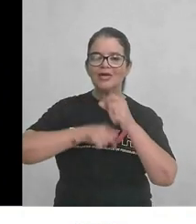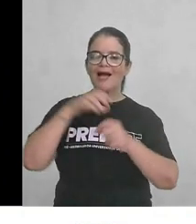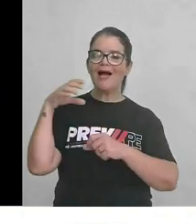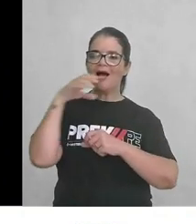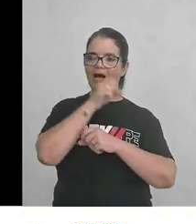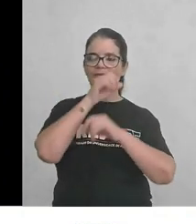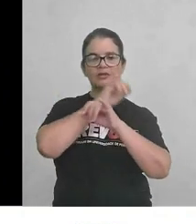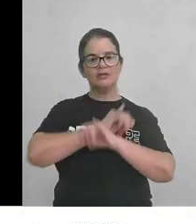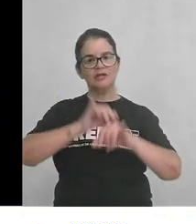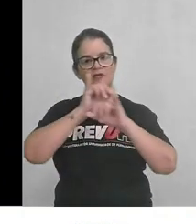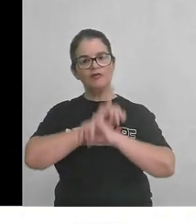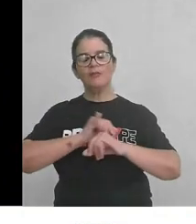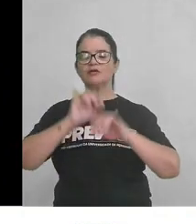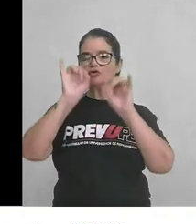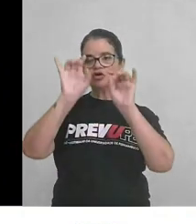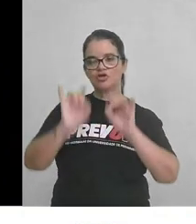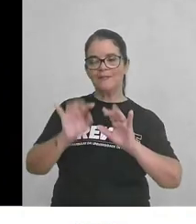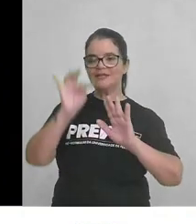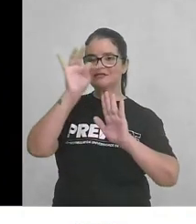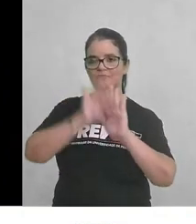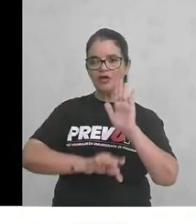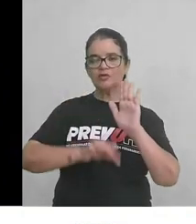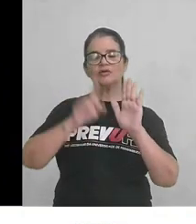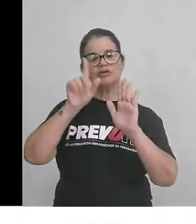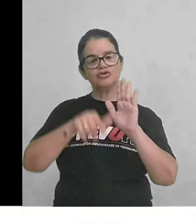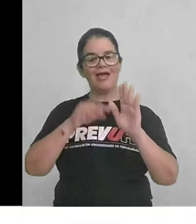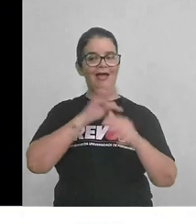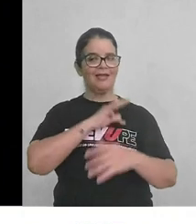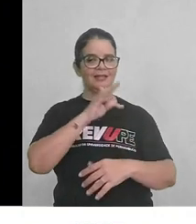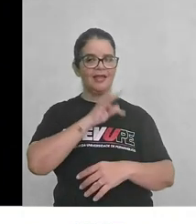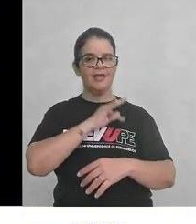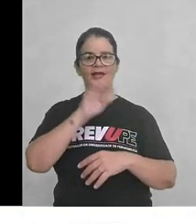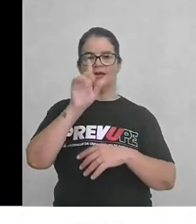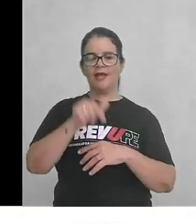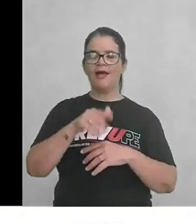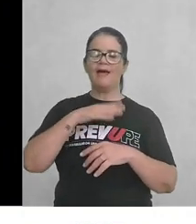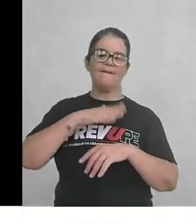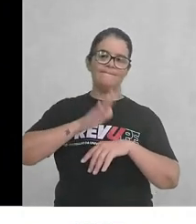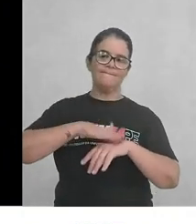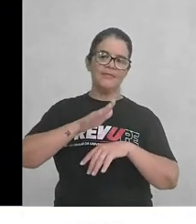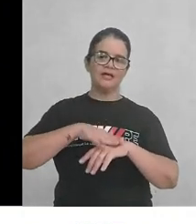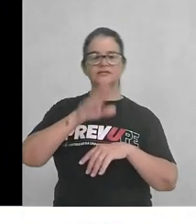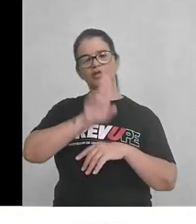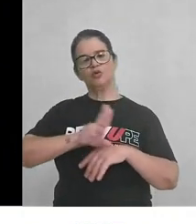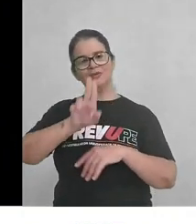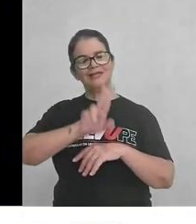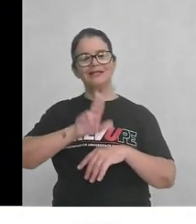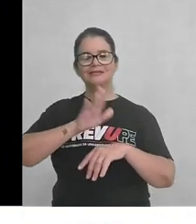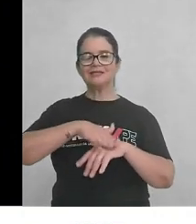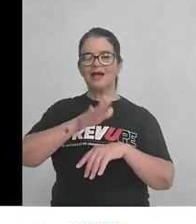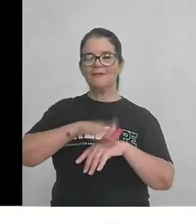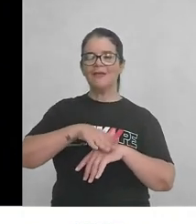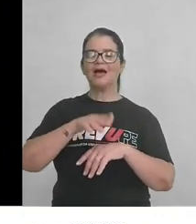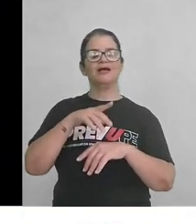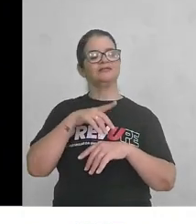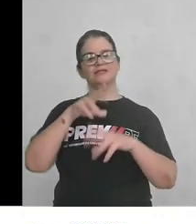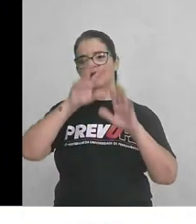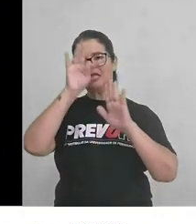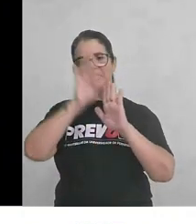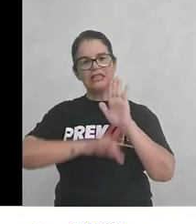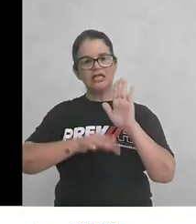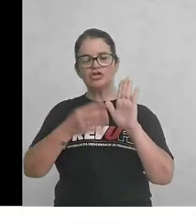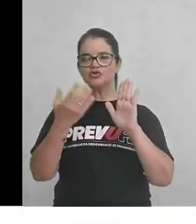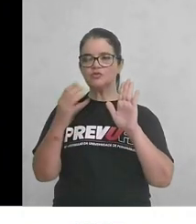é mais assim, se utiliza mais isso em textos científicos, sabe? Como palavras-chave,